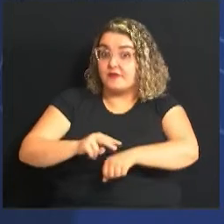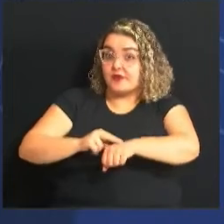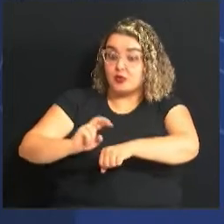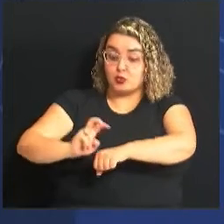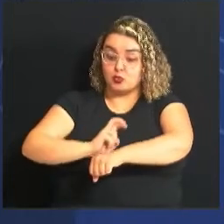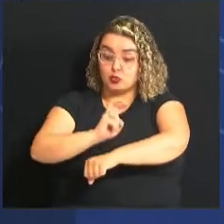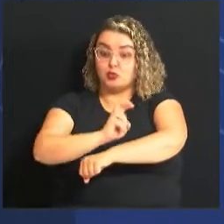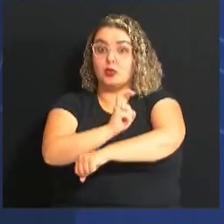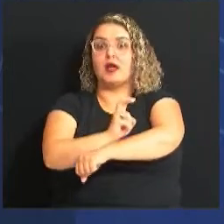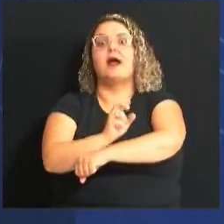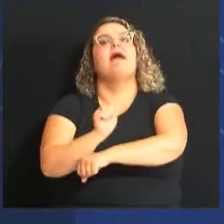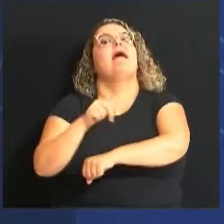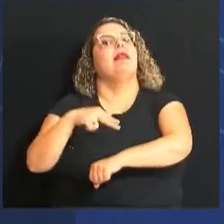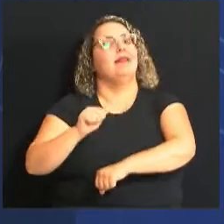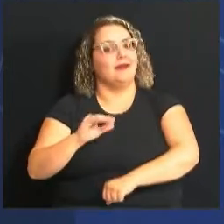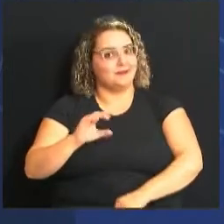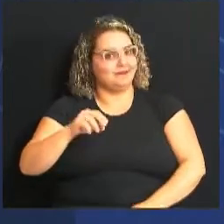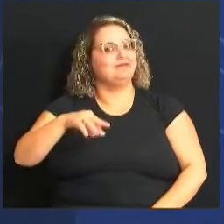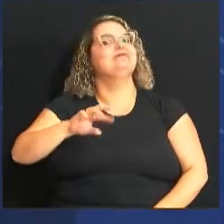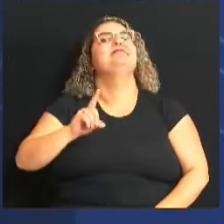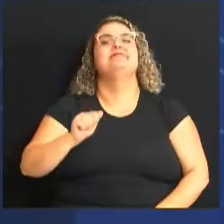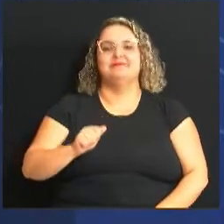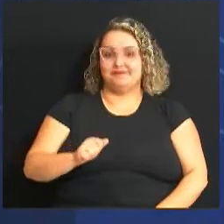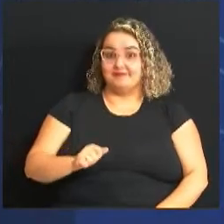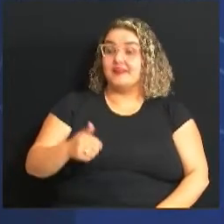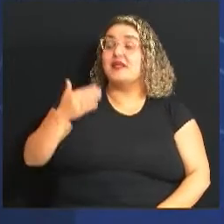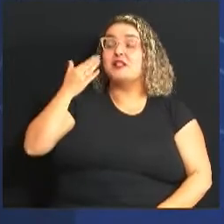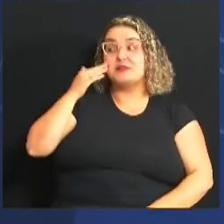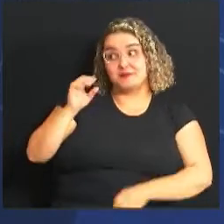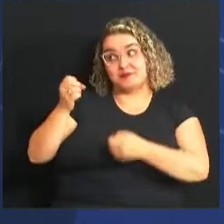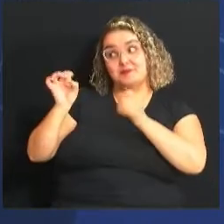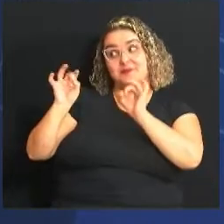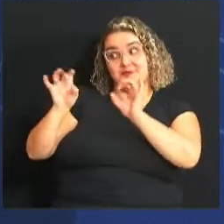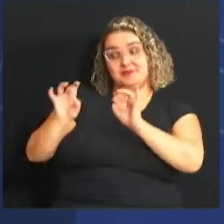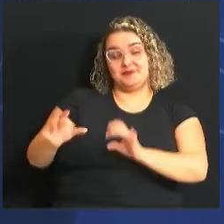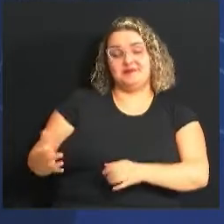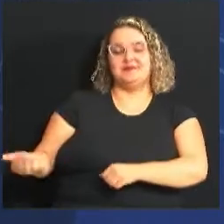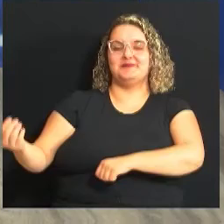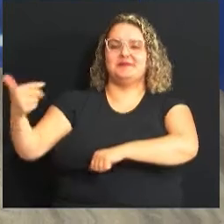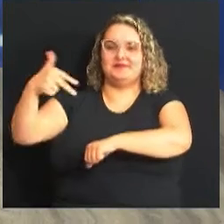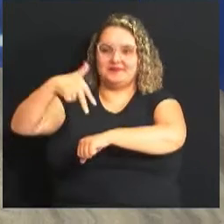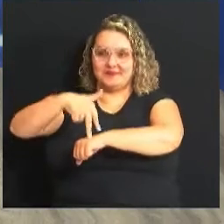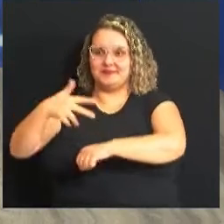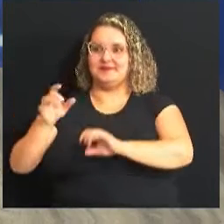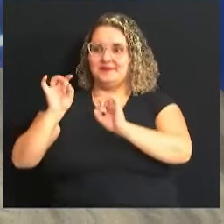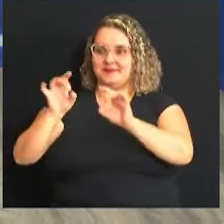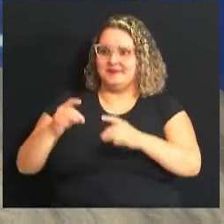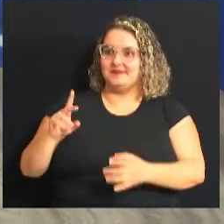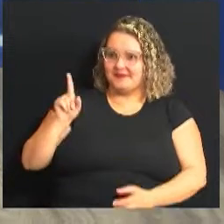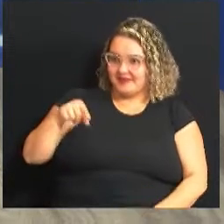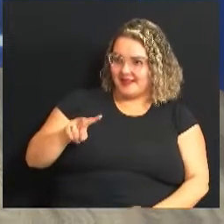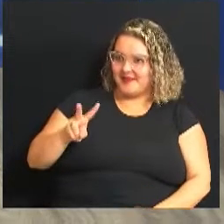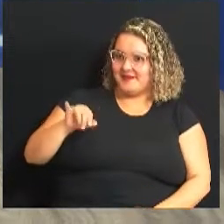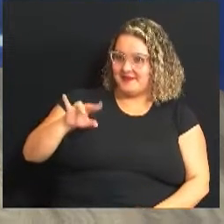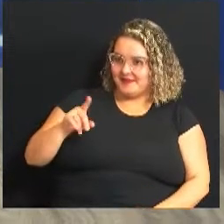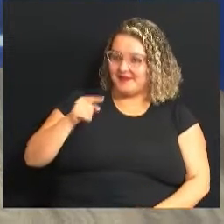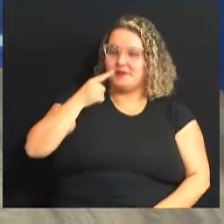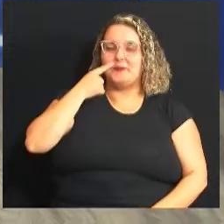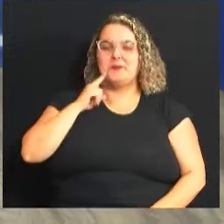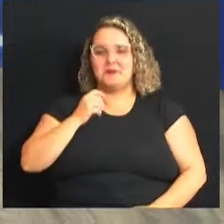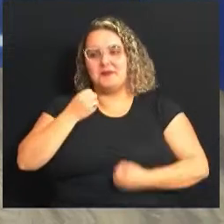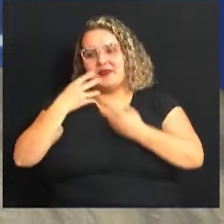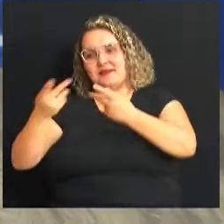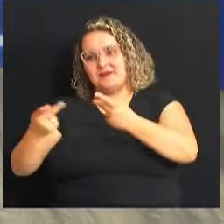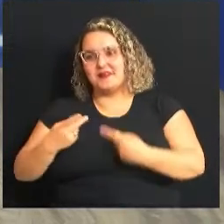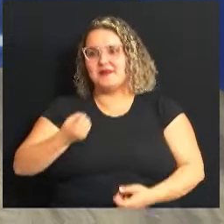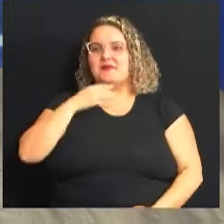anaconda. E eu sei que você está com um convidado especial, um especialista ao seu lado, né, Vivi? Seja bem-vinda, boa tarde.